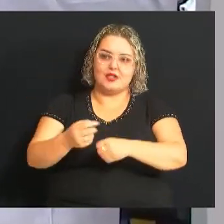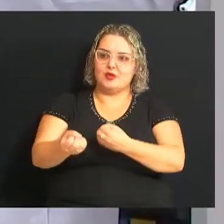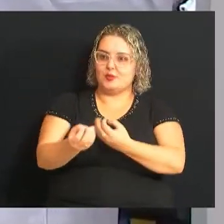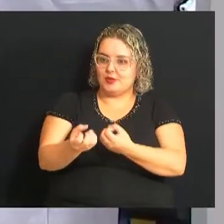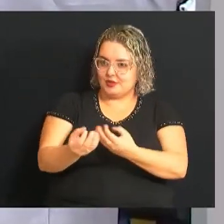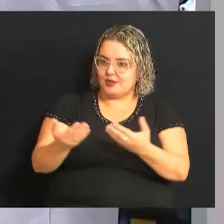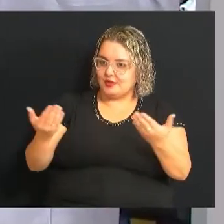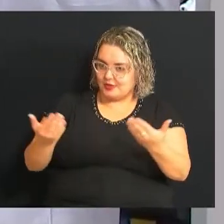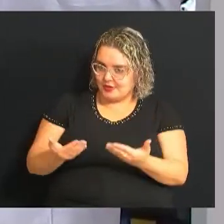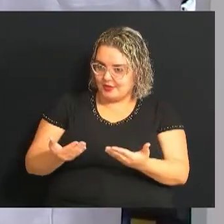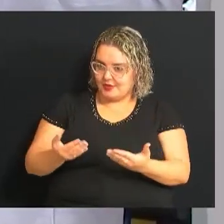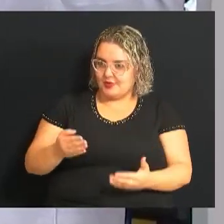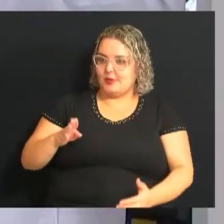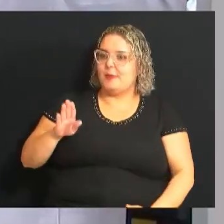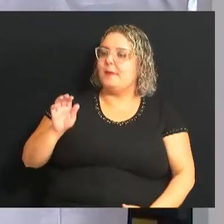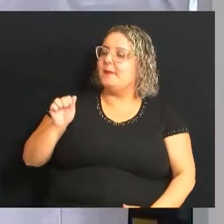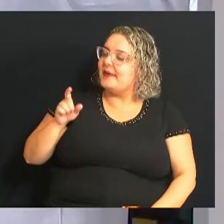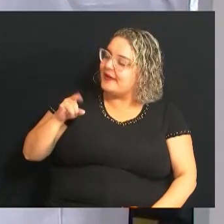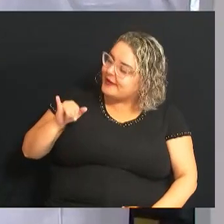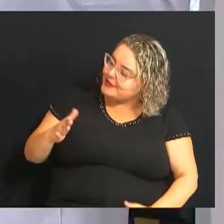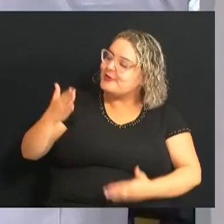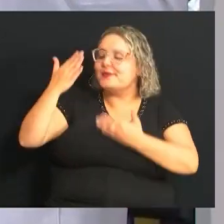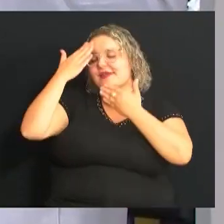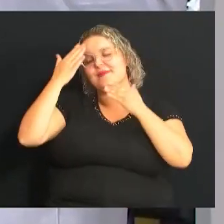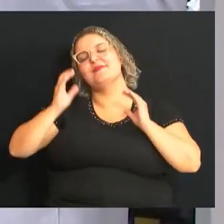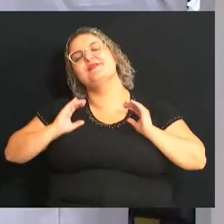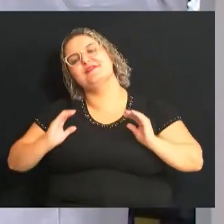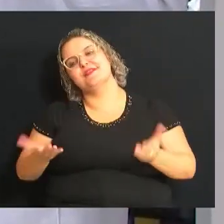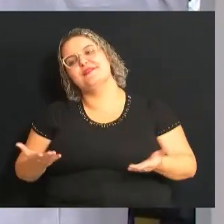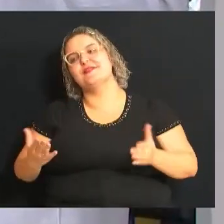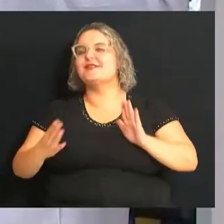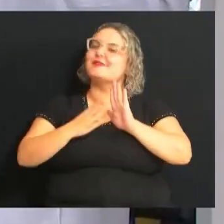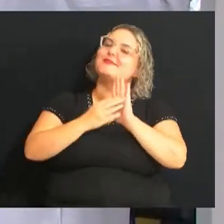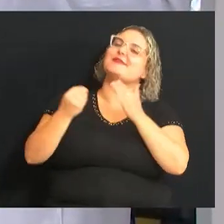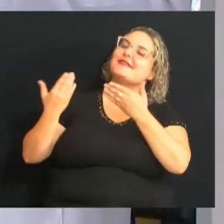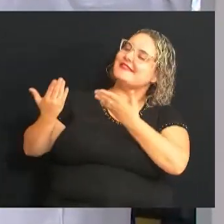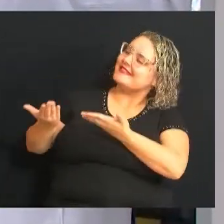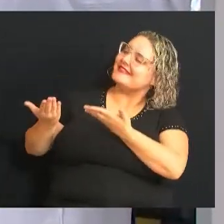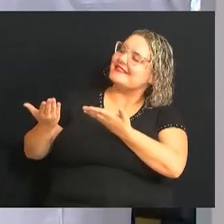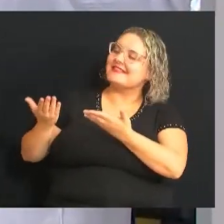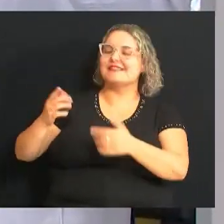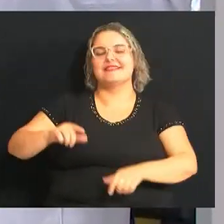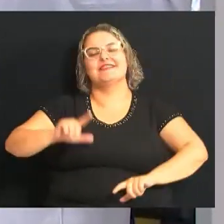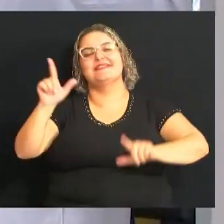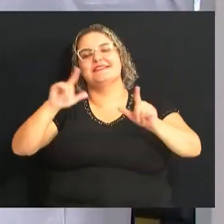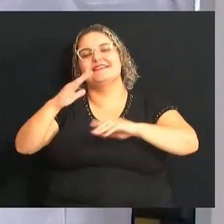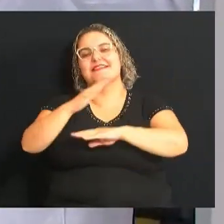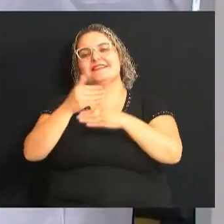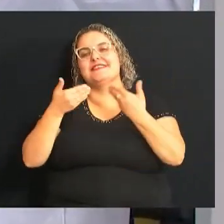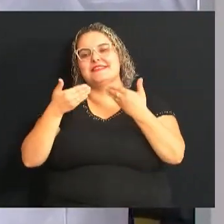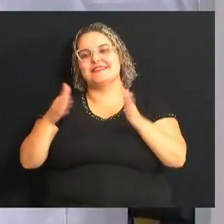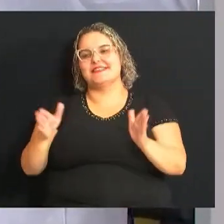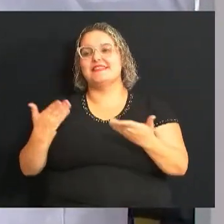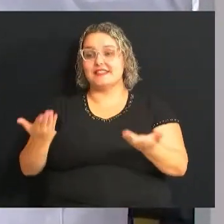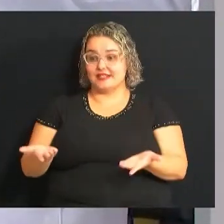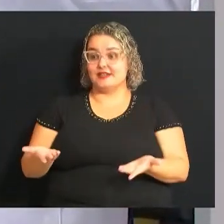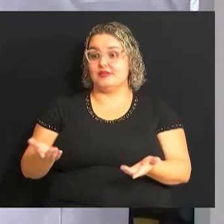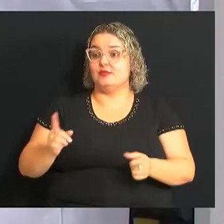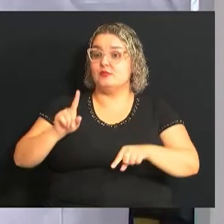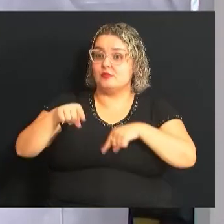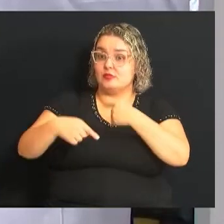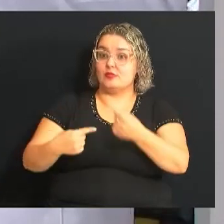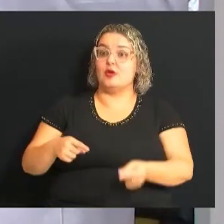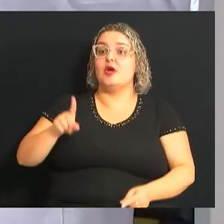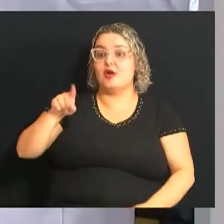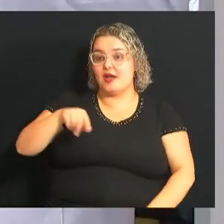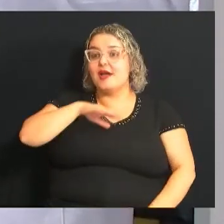hoje. Bud, obrigada por ficar comportadinho, nosso modelo aqui. A TV Câmara fica de portas abertas para um outro bicho, algum